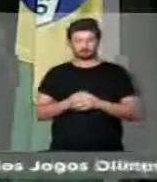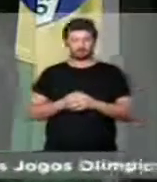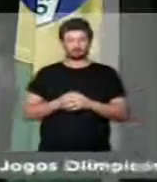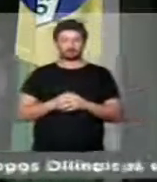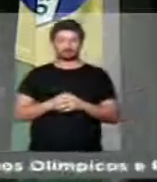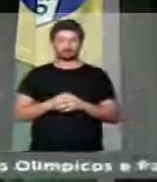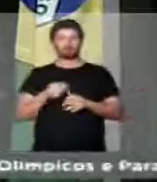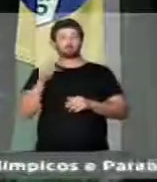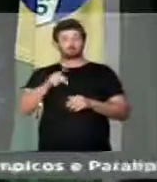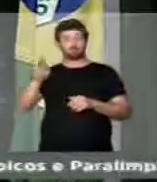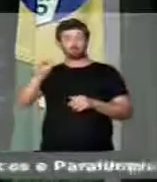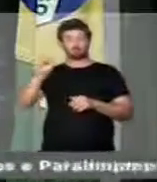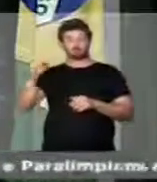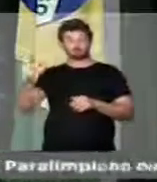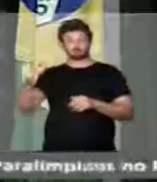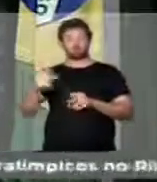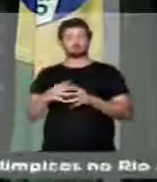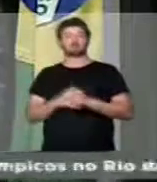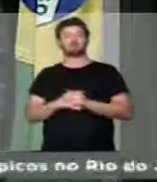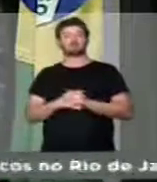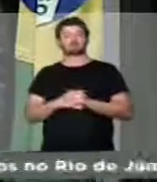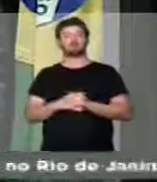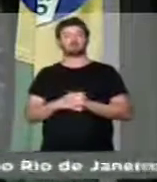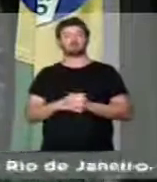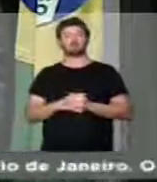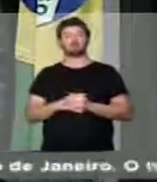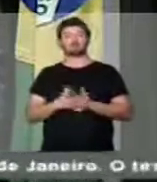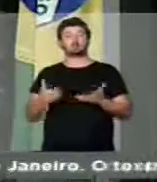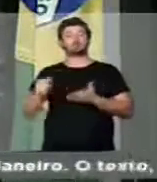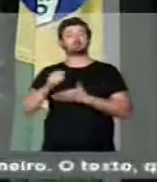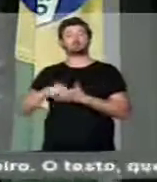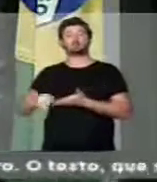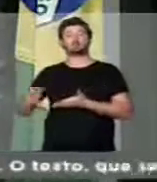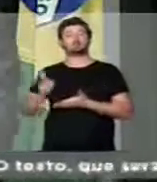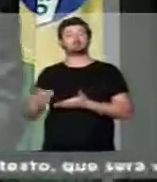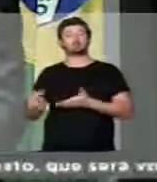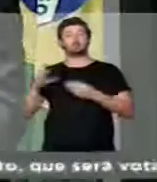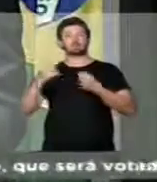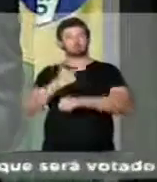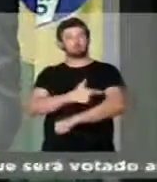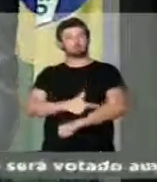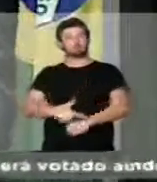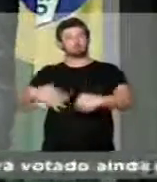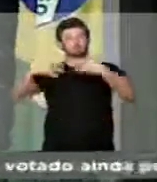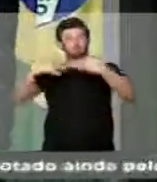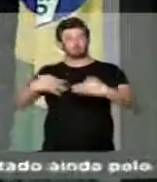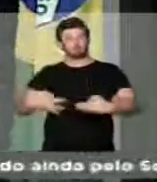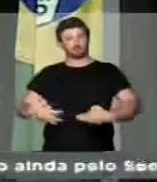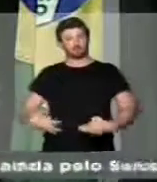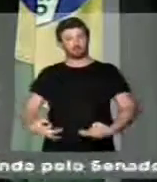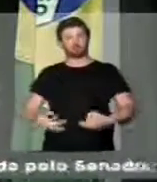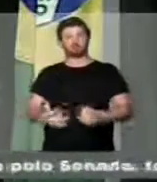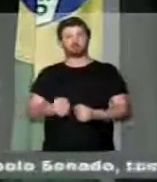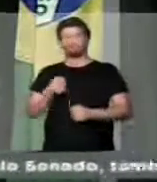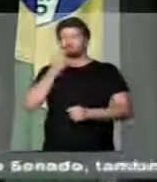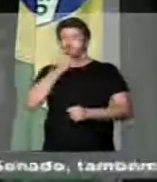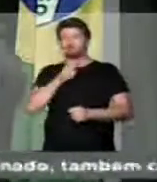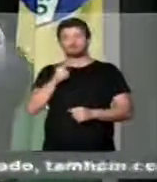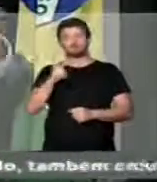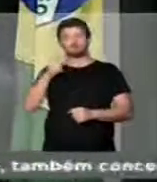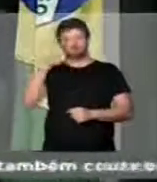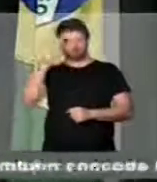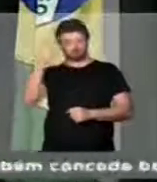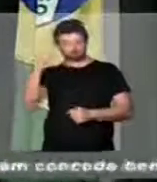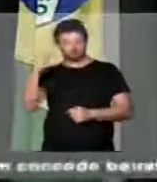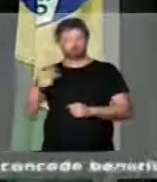Paulo, professor docente, e ele escreve sempre com muita elegância, com um refinado humor e com